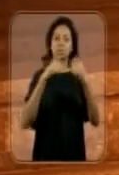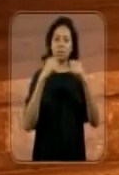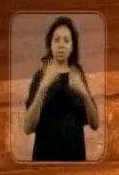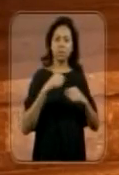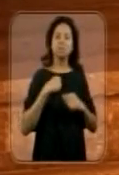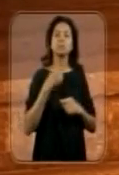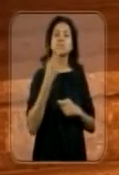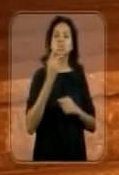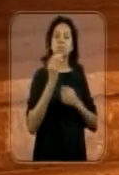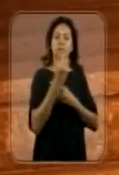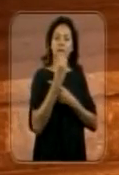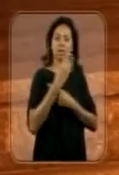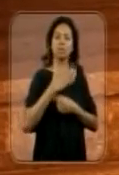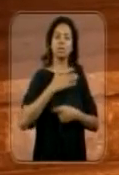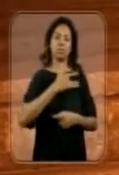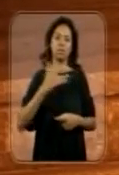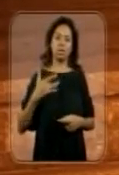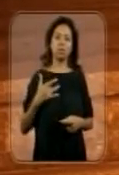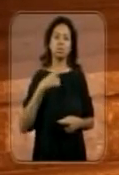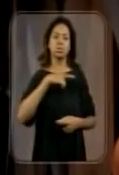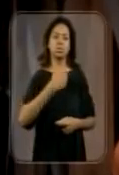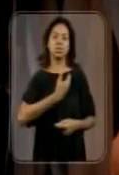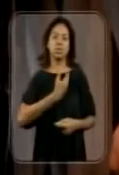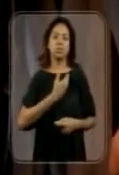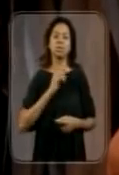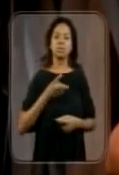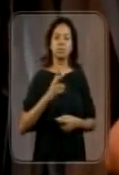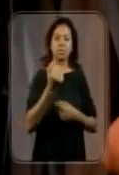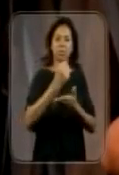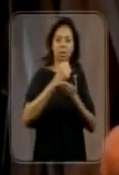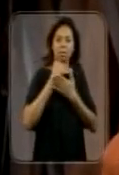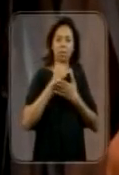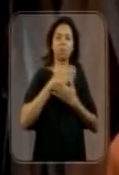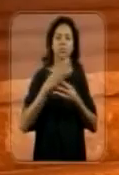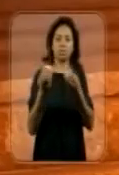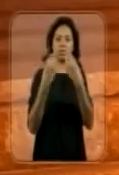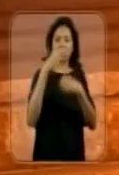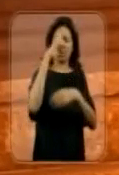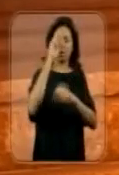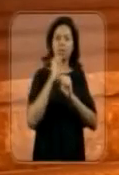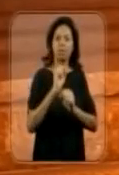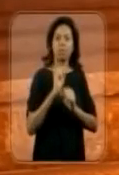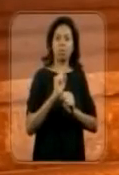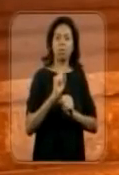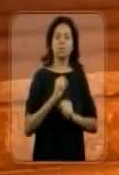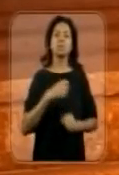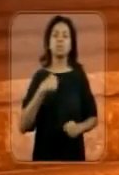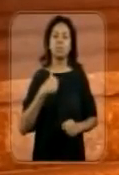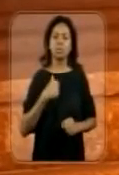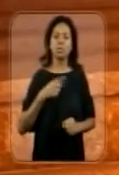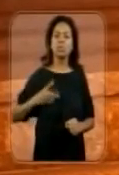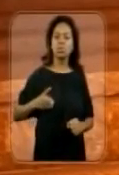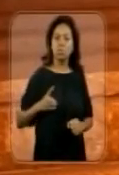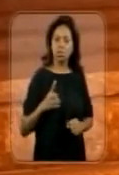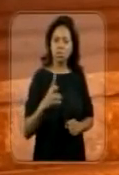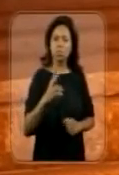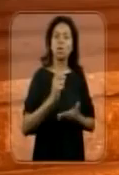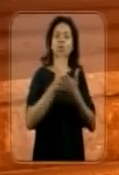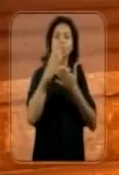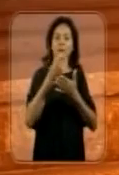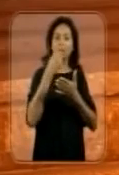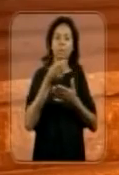meu remédio, vou continuar tratando da minha saúde. Eu tenho ótimos amigos que sempre me apoiam. E eles me deram força, apoio bastante para eu não